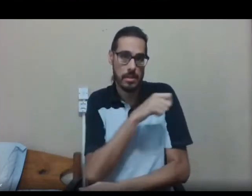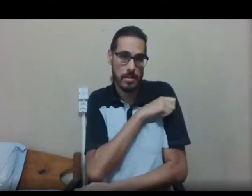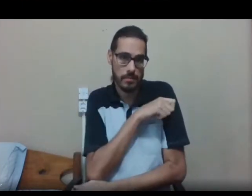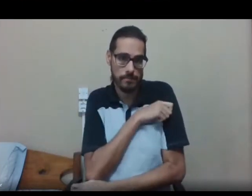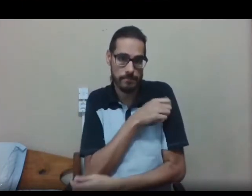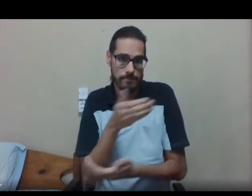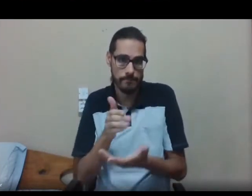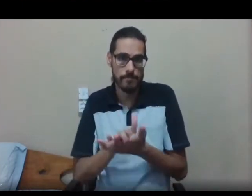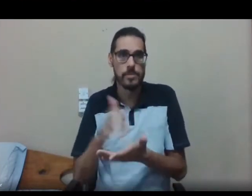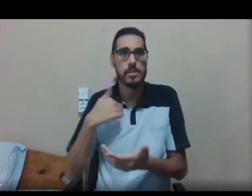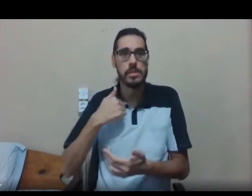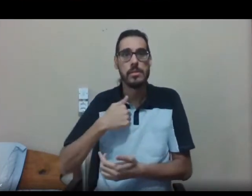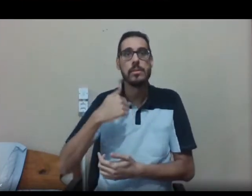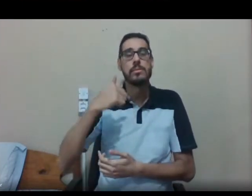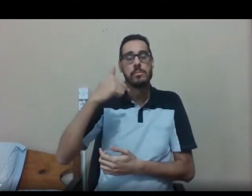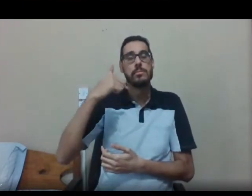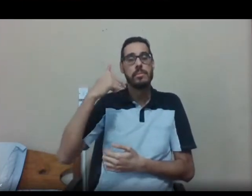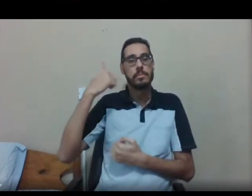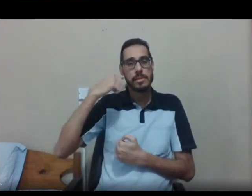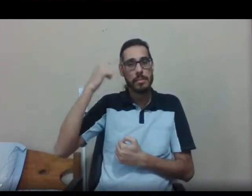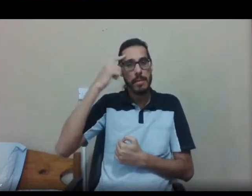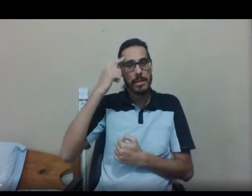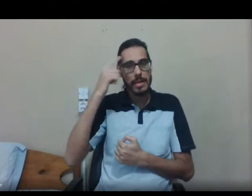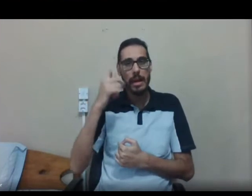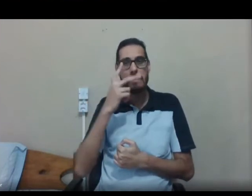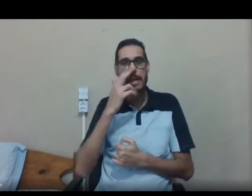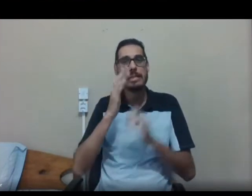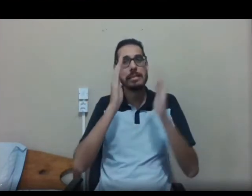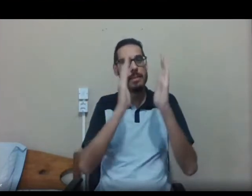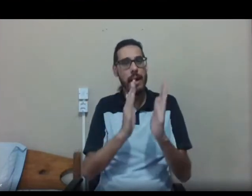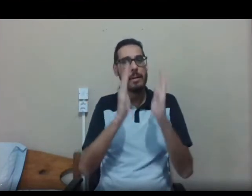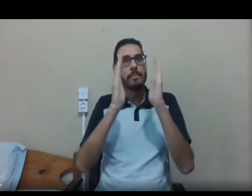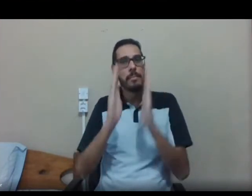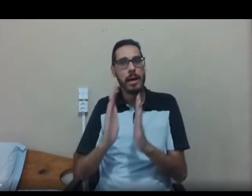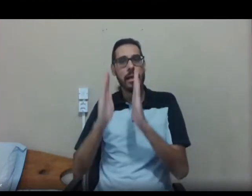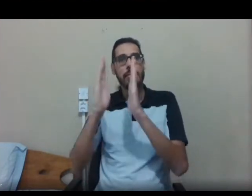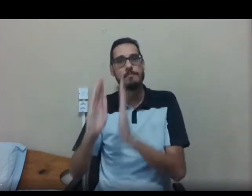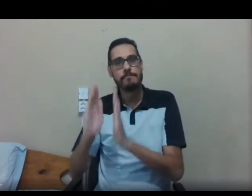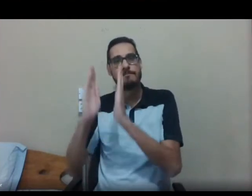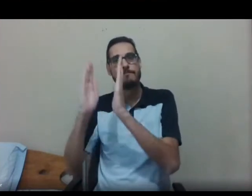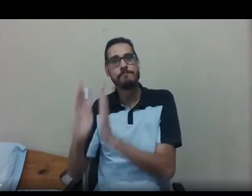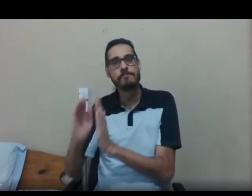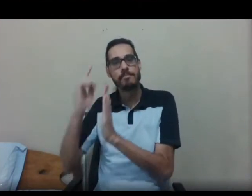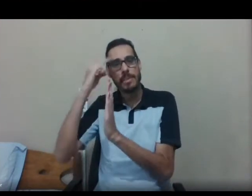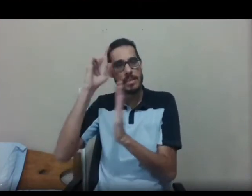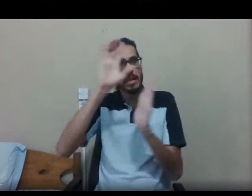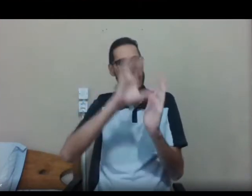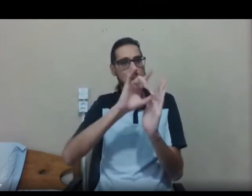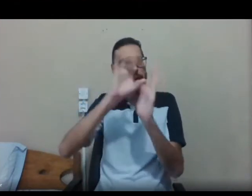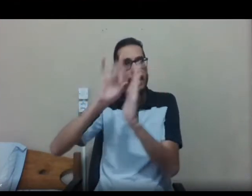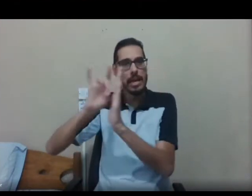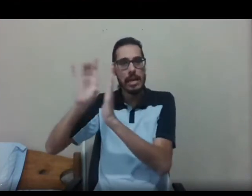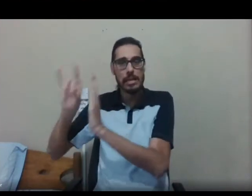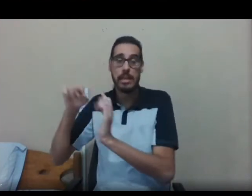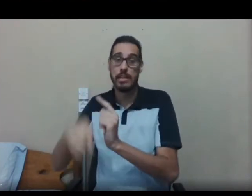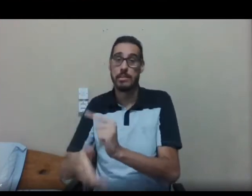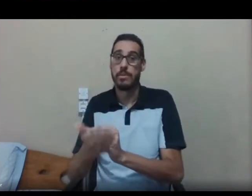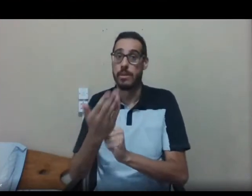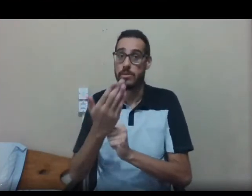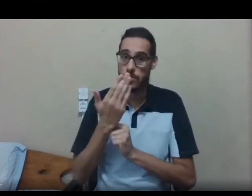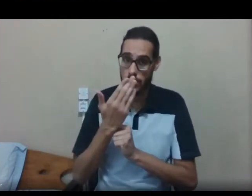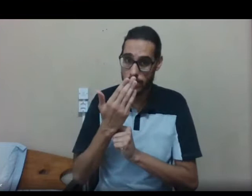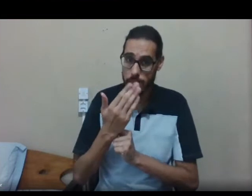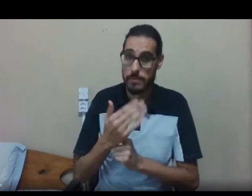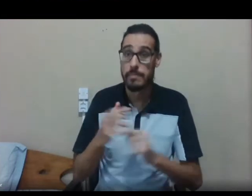aproprie desses, né, daquilo que a gente espera, ele esteja apto, né, àquilo que a gente definiu aqui nos objetivos, tá